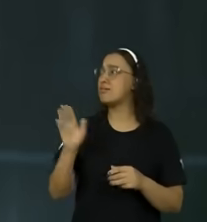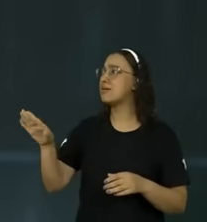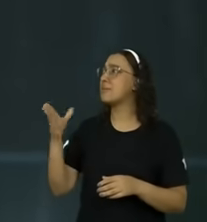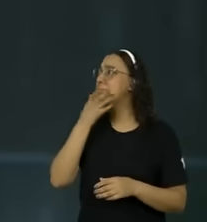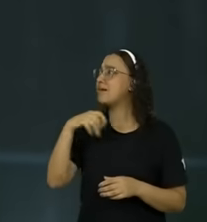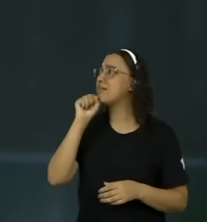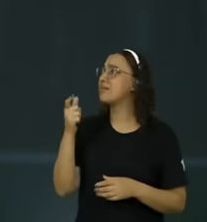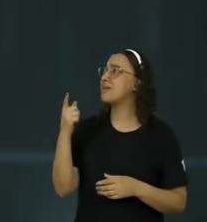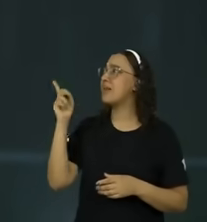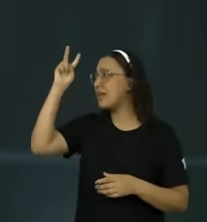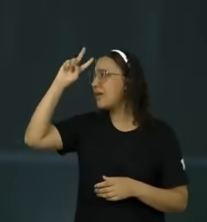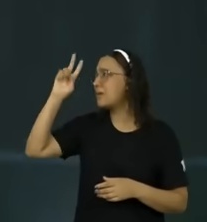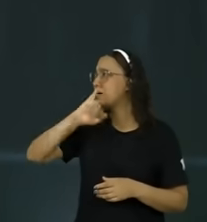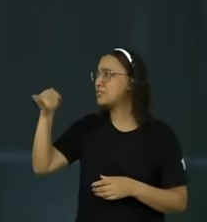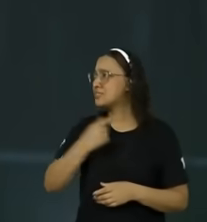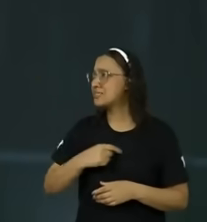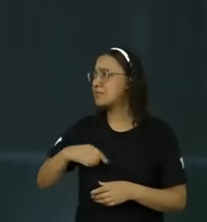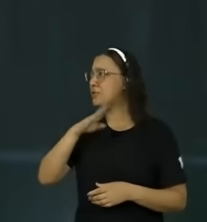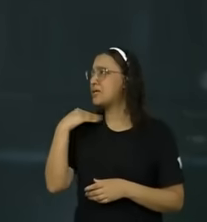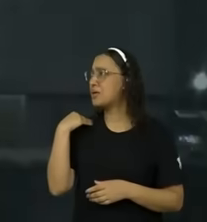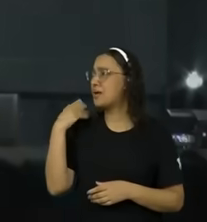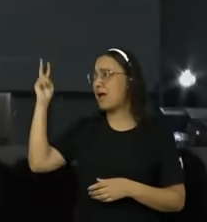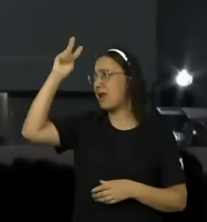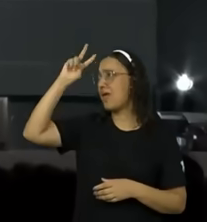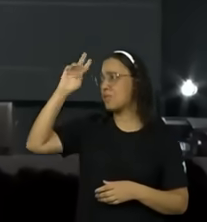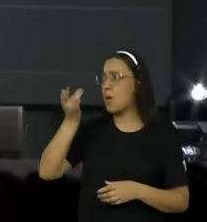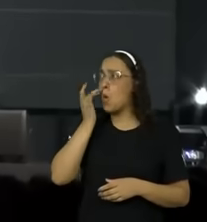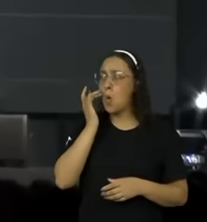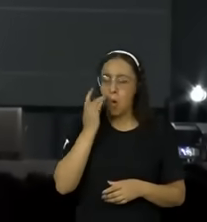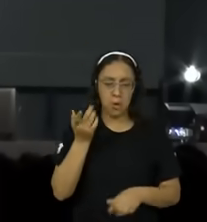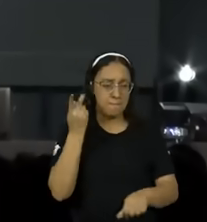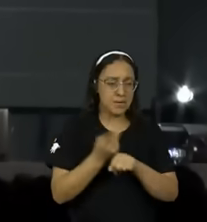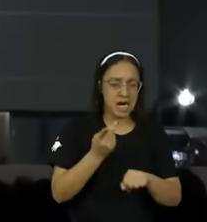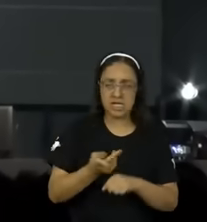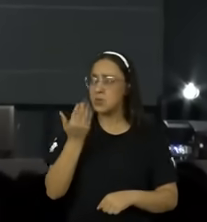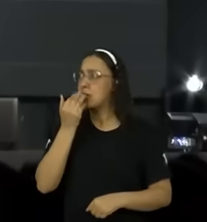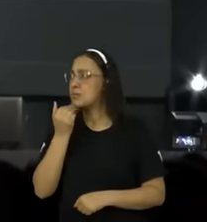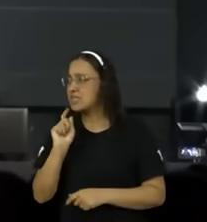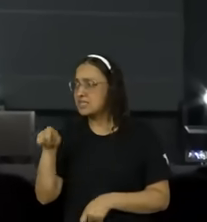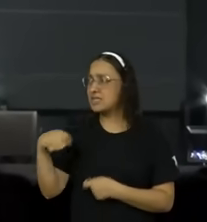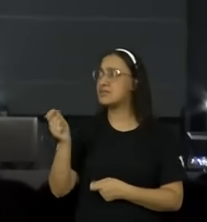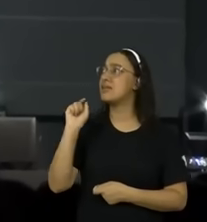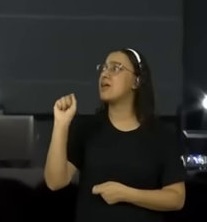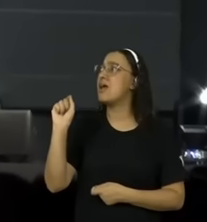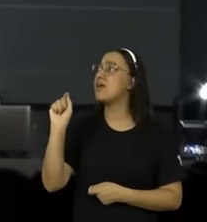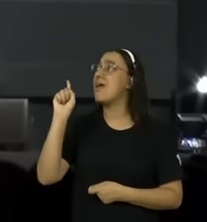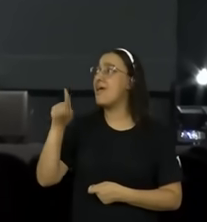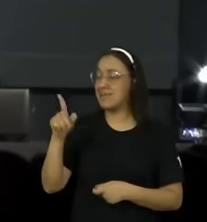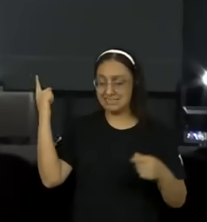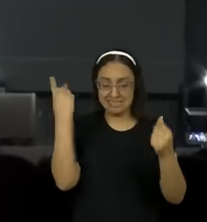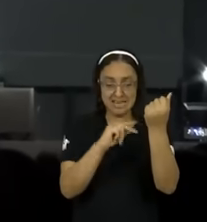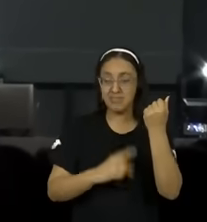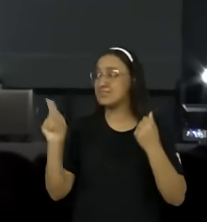ei pai, lembra do Zé? Zé não está morto, não. Está vendo todo esse ouro? Está vendo todo esse trigo? É ele. E quem ele é? Ele é um escravo?